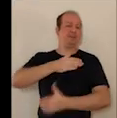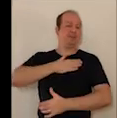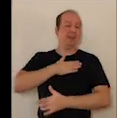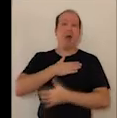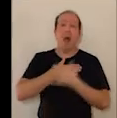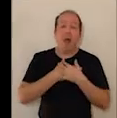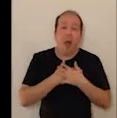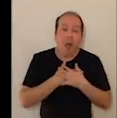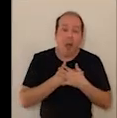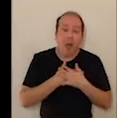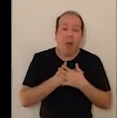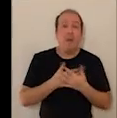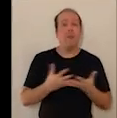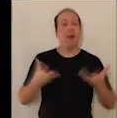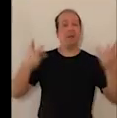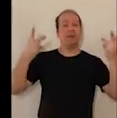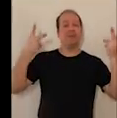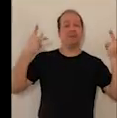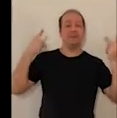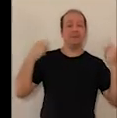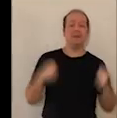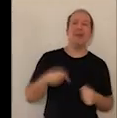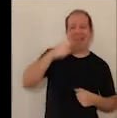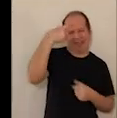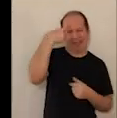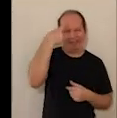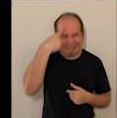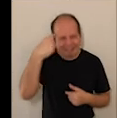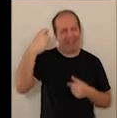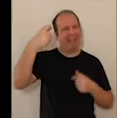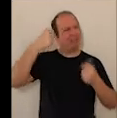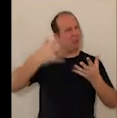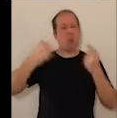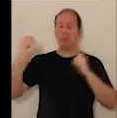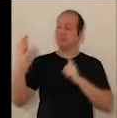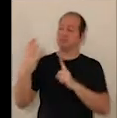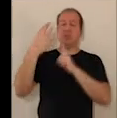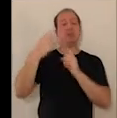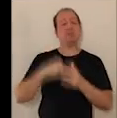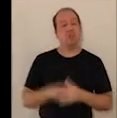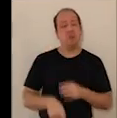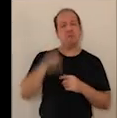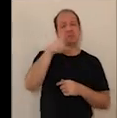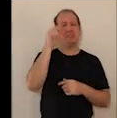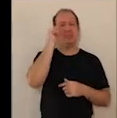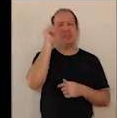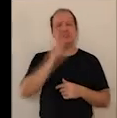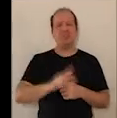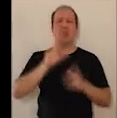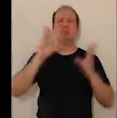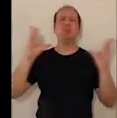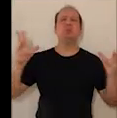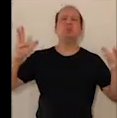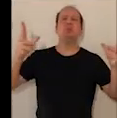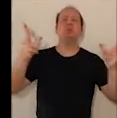Para isso! Oh, que ideia divina, que inspiração! O senhor é mais esperto de todos! Por